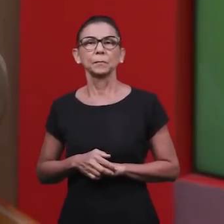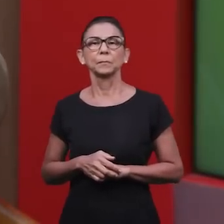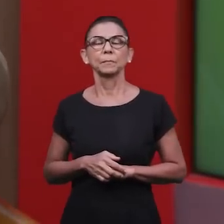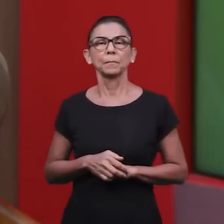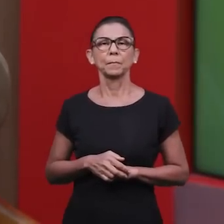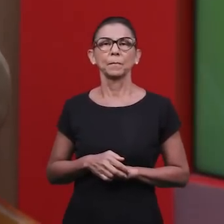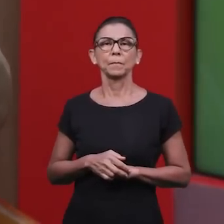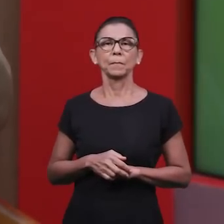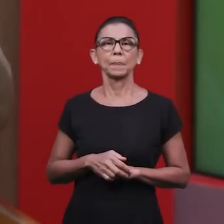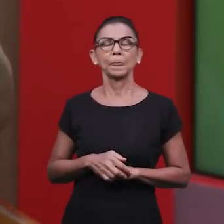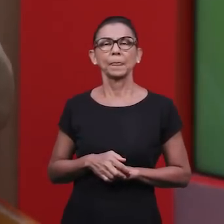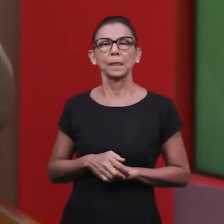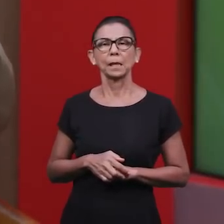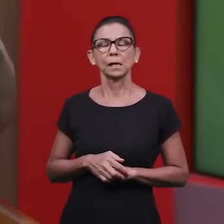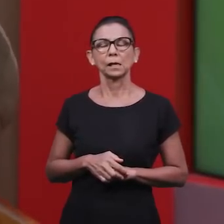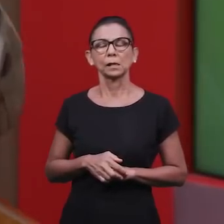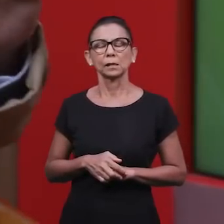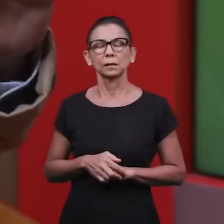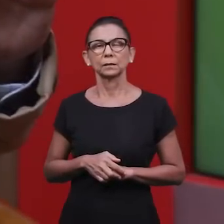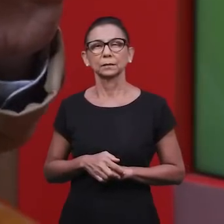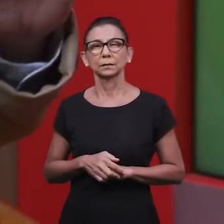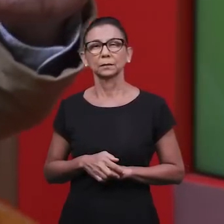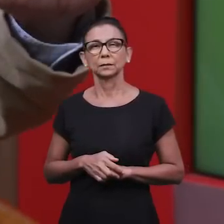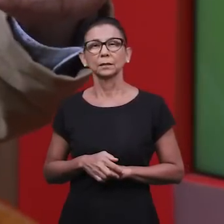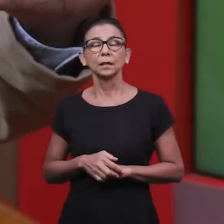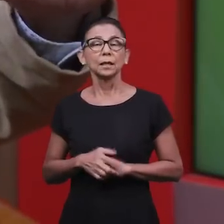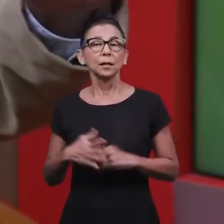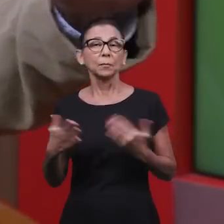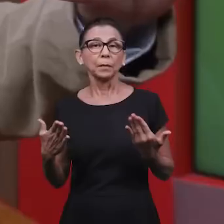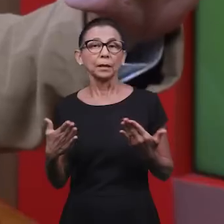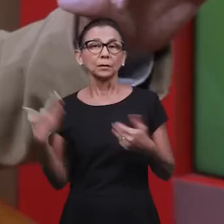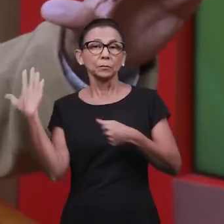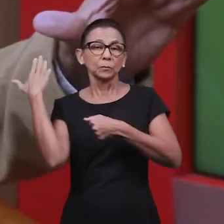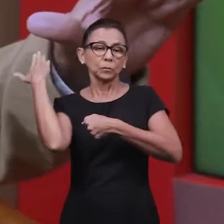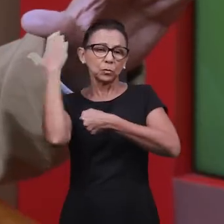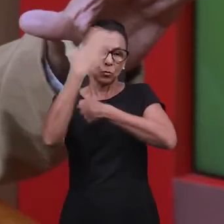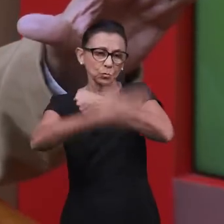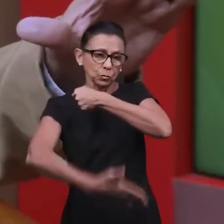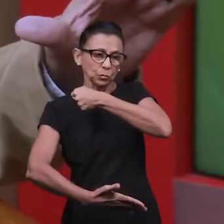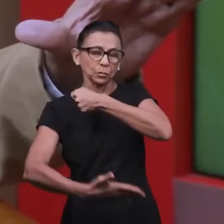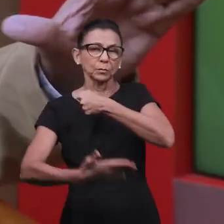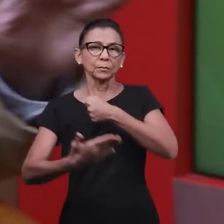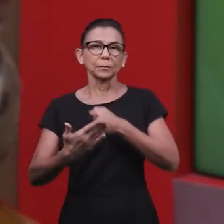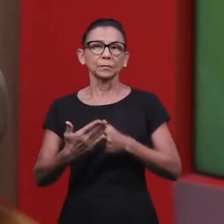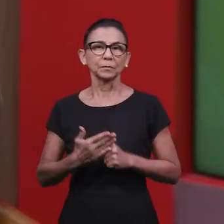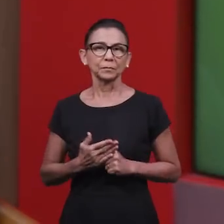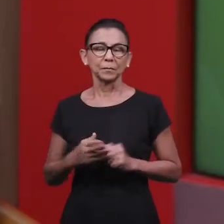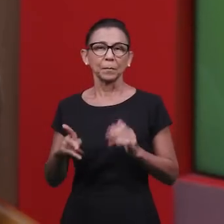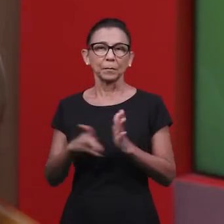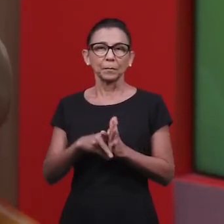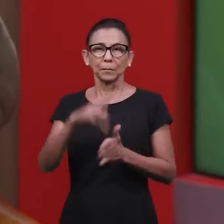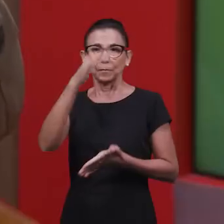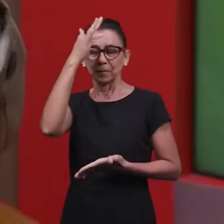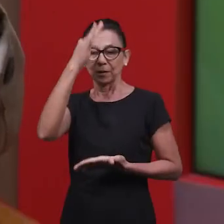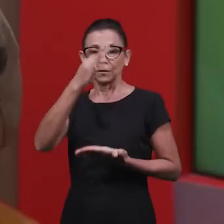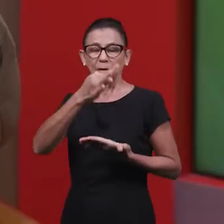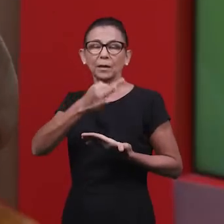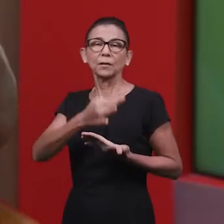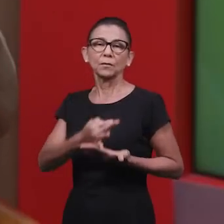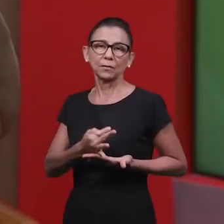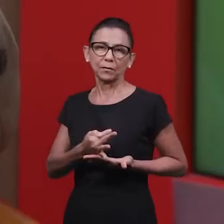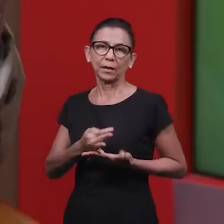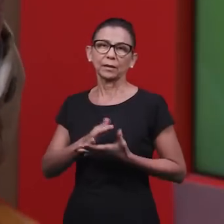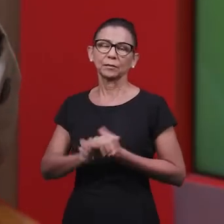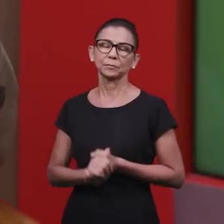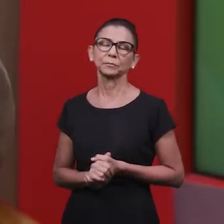de defesa. E a palavra fala que é sobre o escudo da fé. Então, esta arma de defesa,